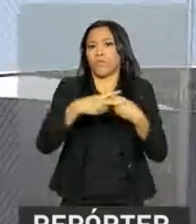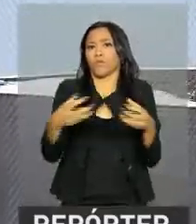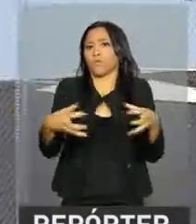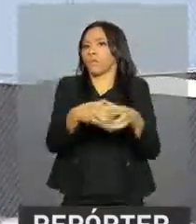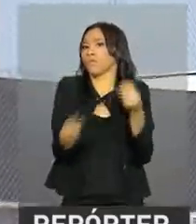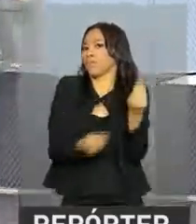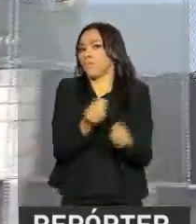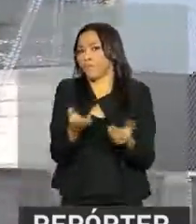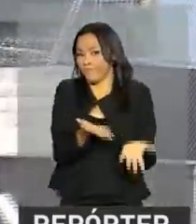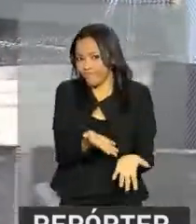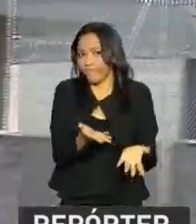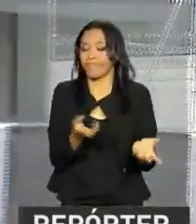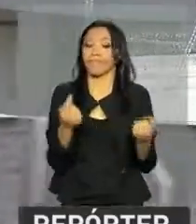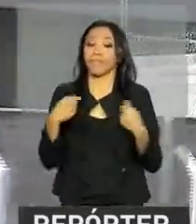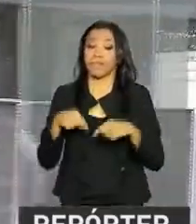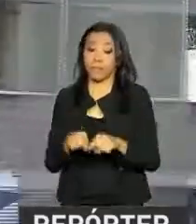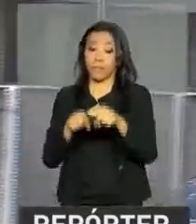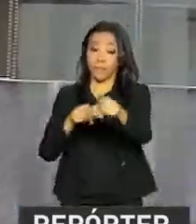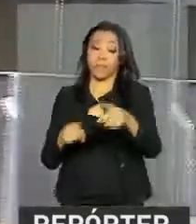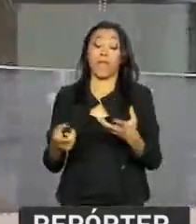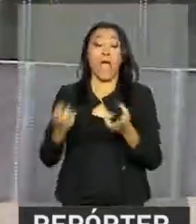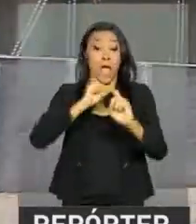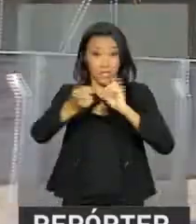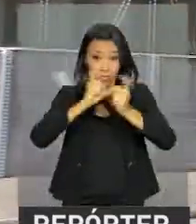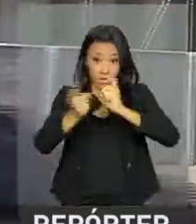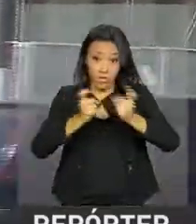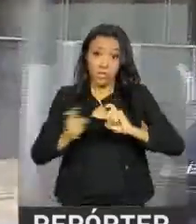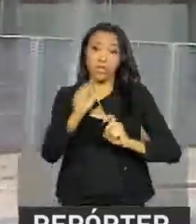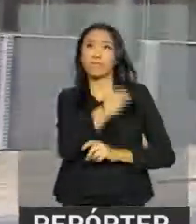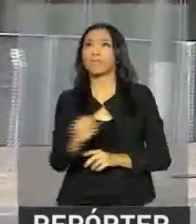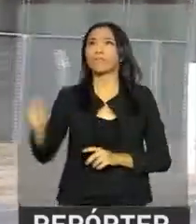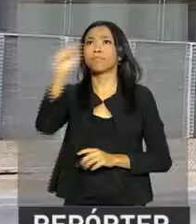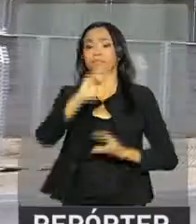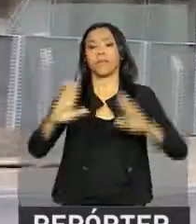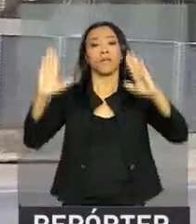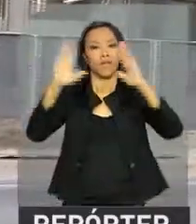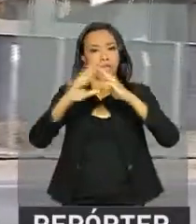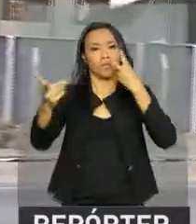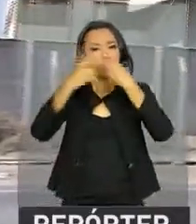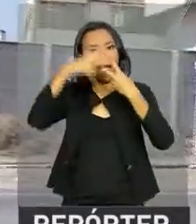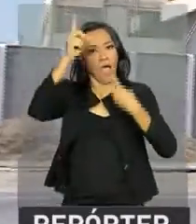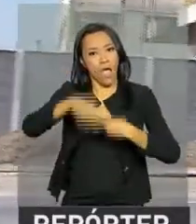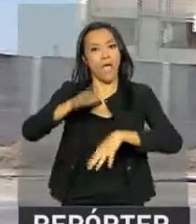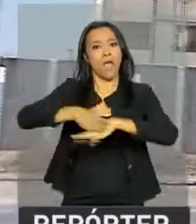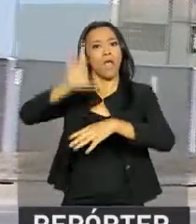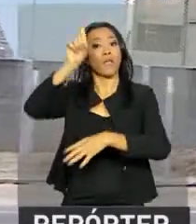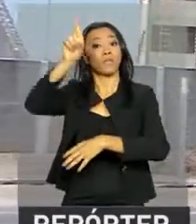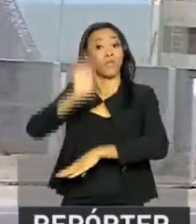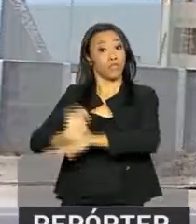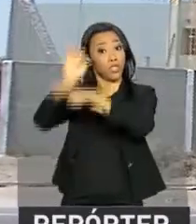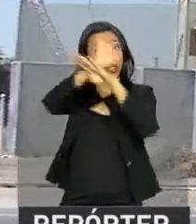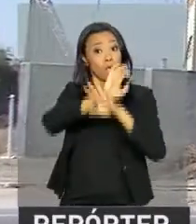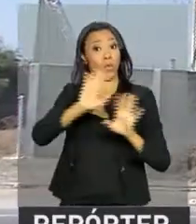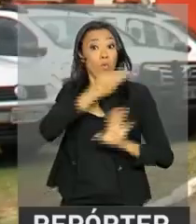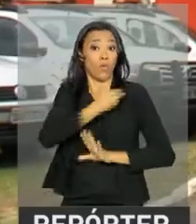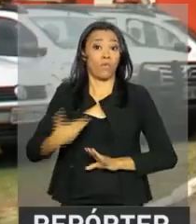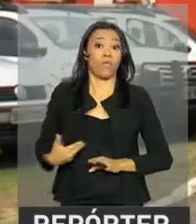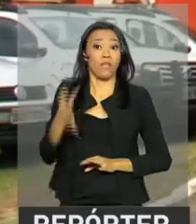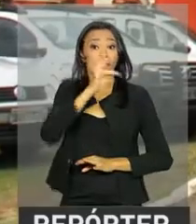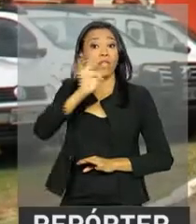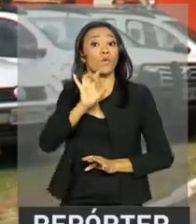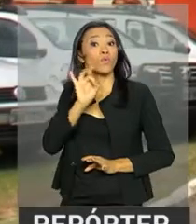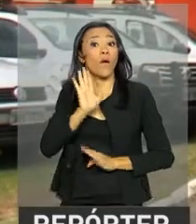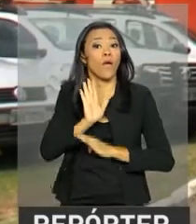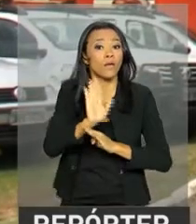a administração direta dos presídios responsabilidade dos estados cabe ao governo federal ajudar os governos com